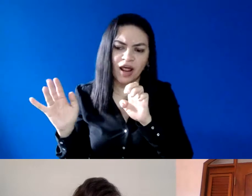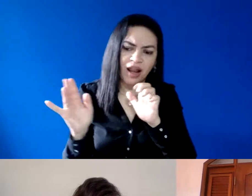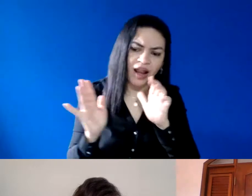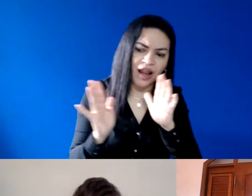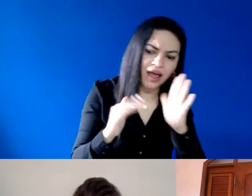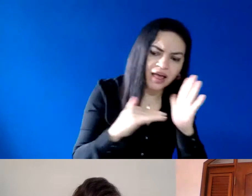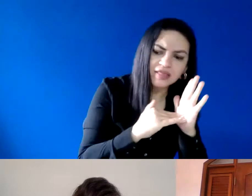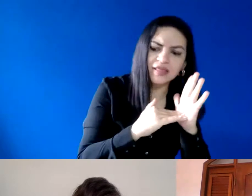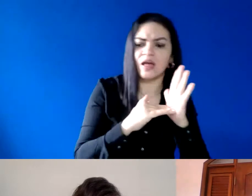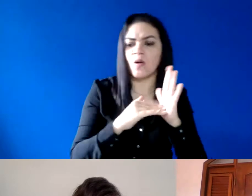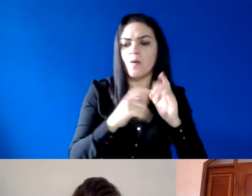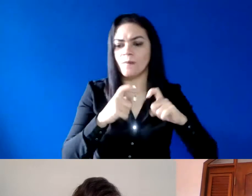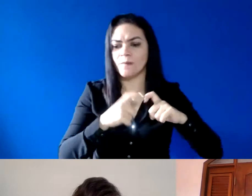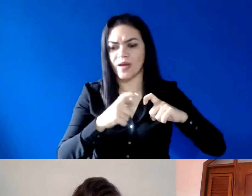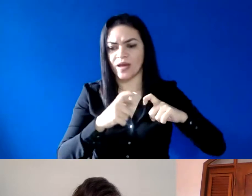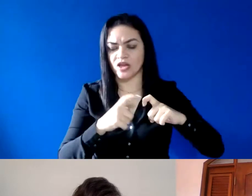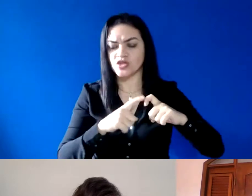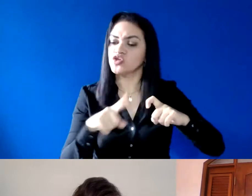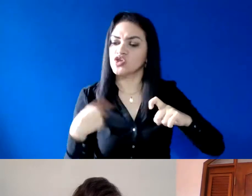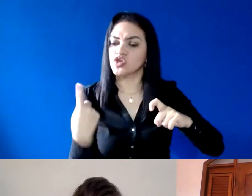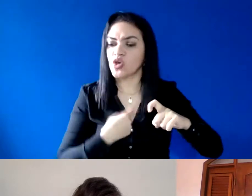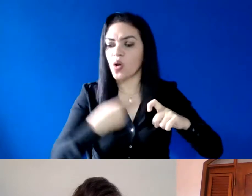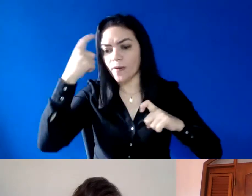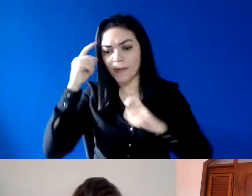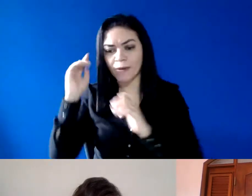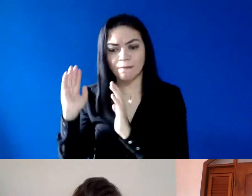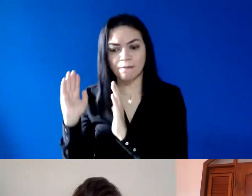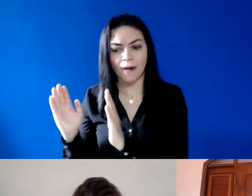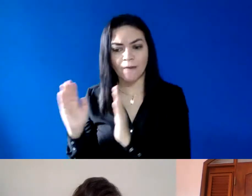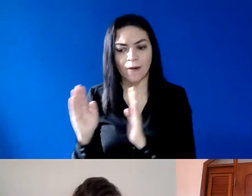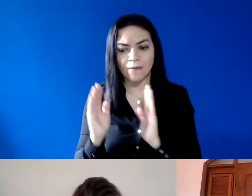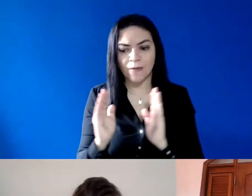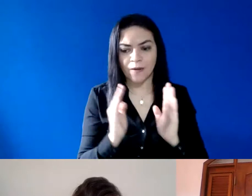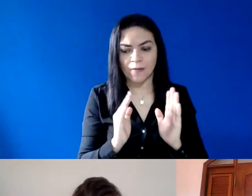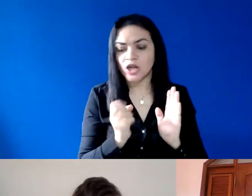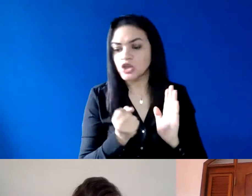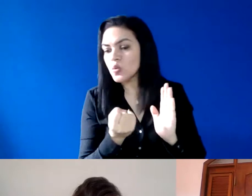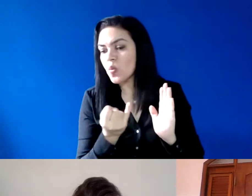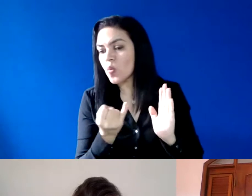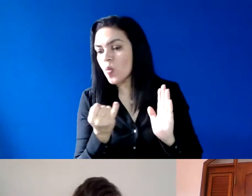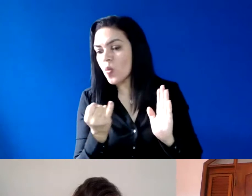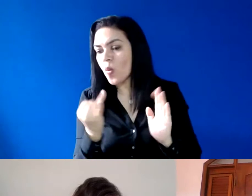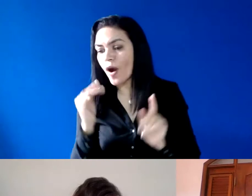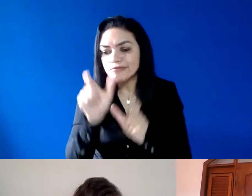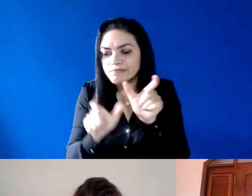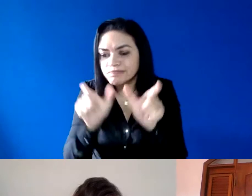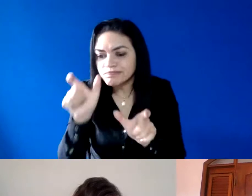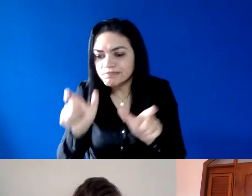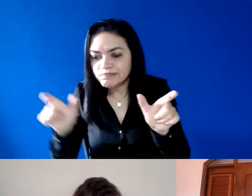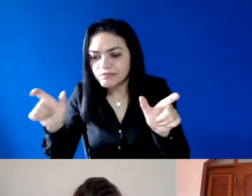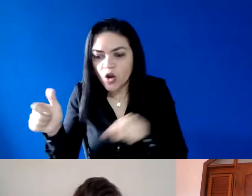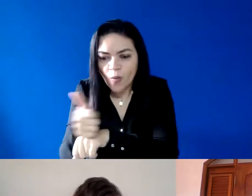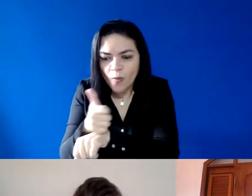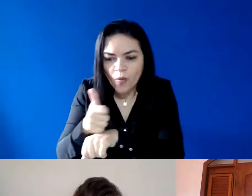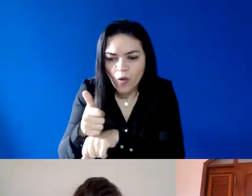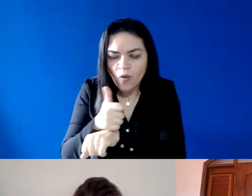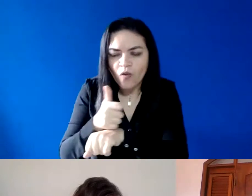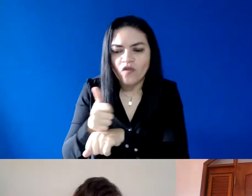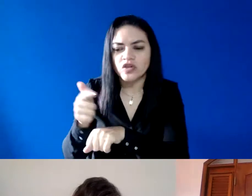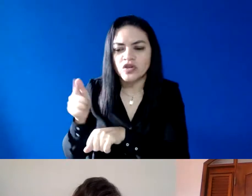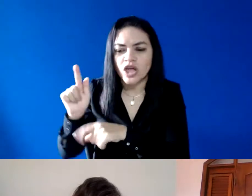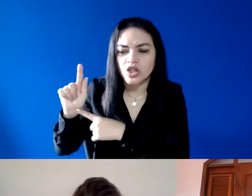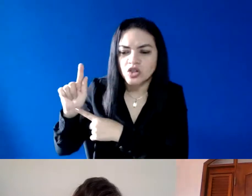todos esses públicos, e do quanto eles têm de importância do